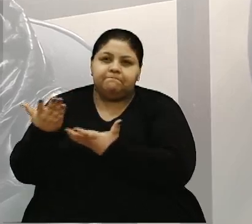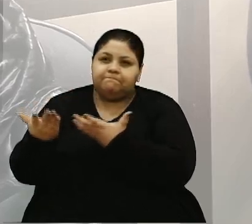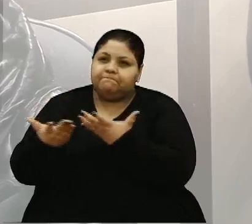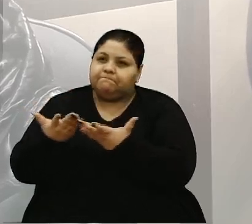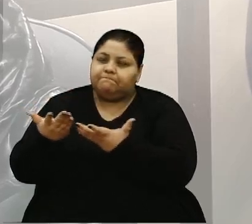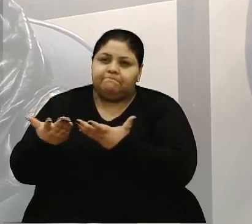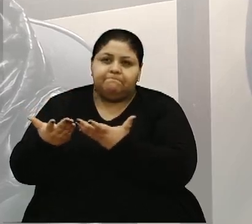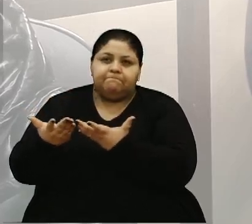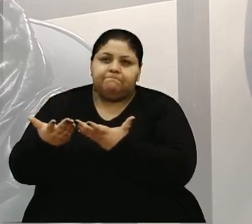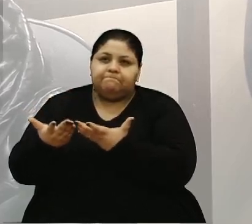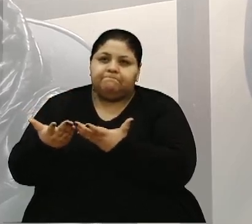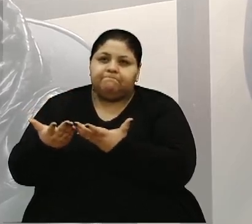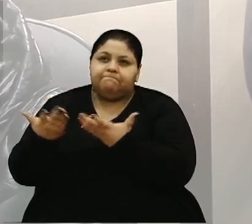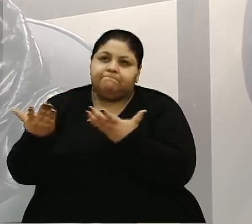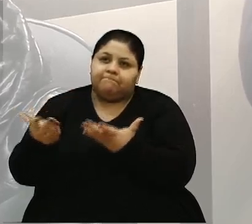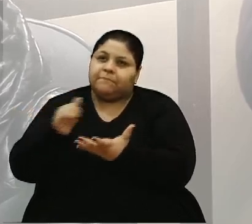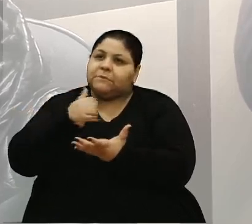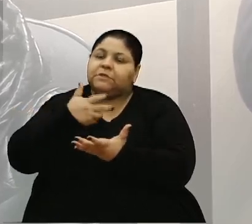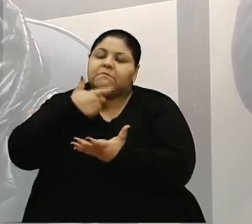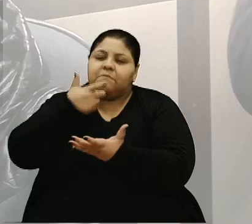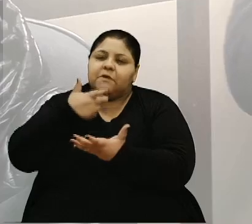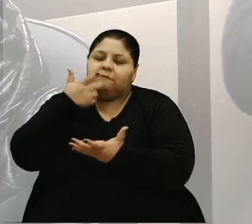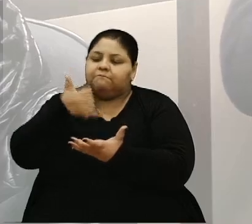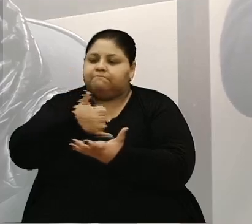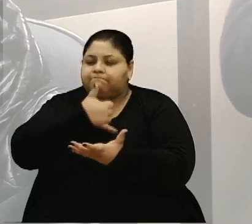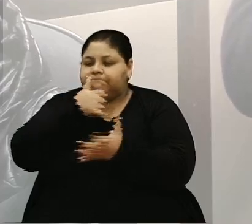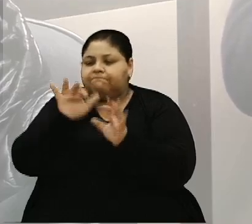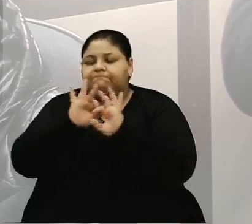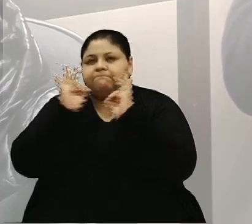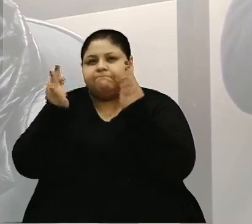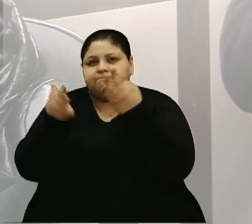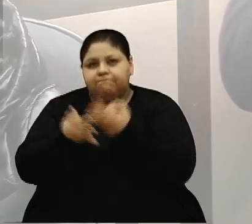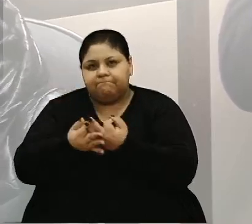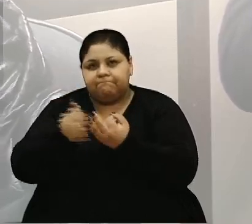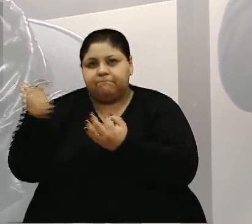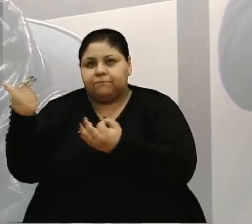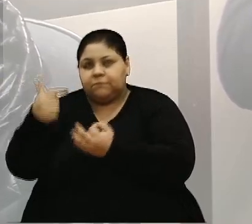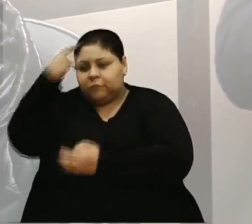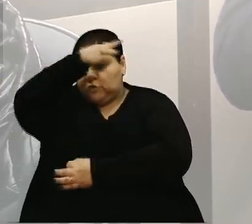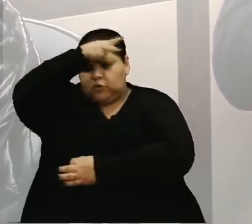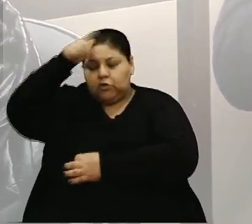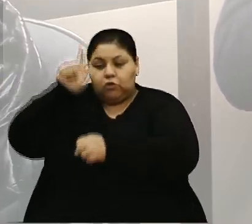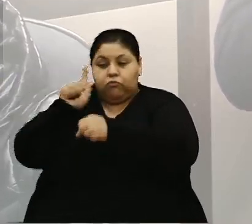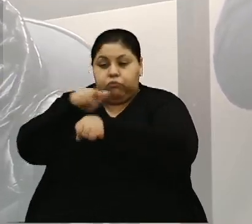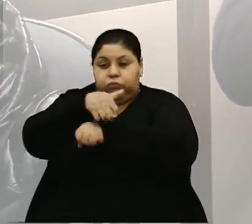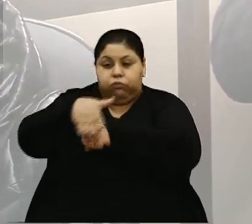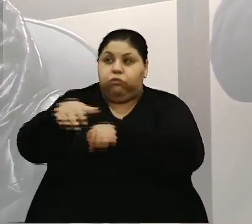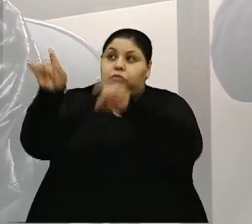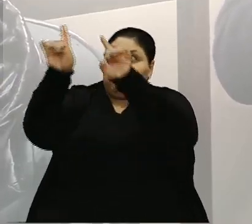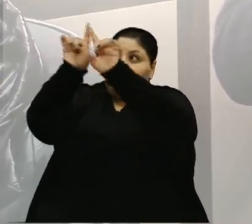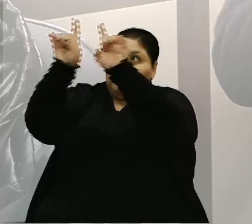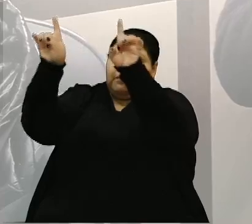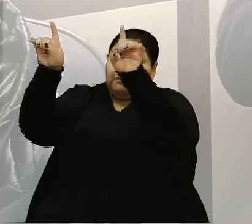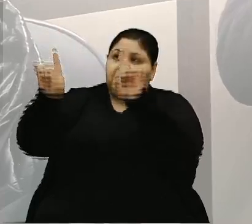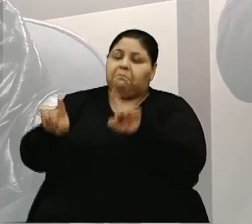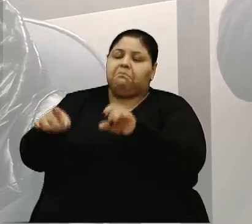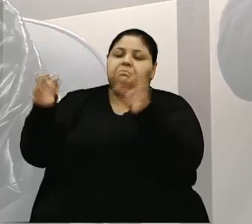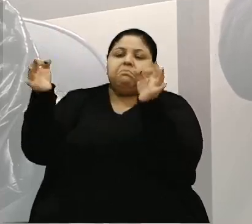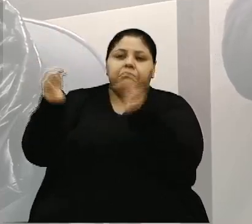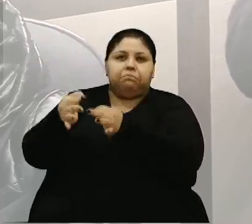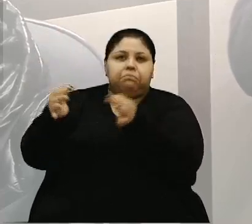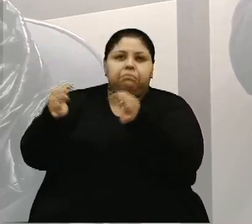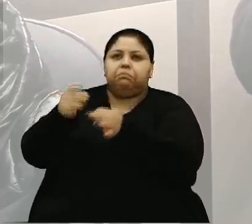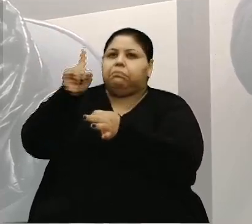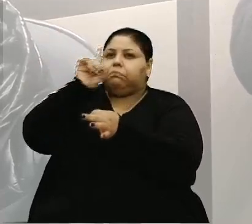voto de pesar a toda a família do José da Ponte, subprefeito de Galópolis, um funcionário, dona Rose, exemplar,